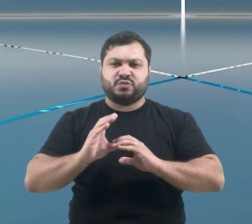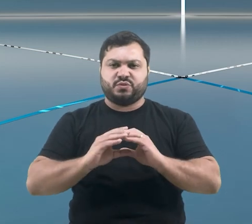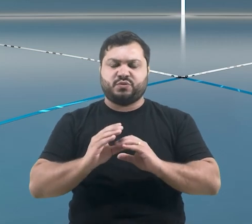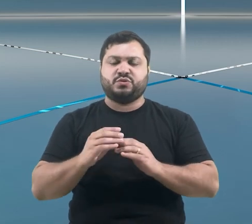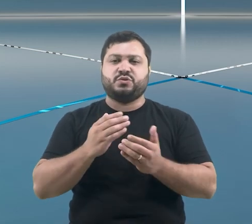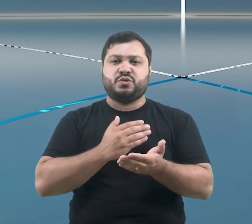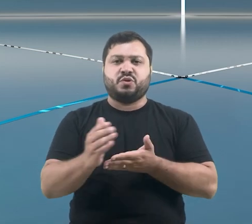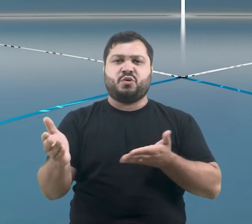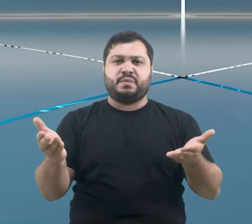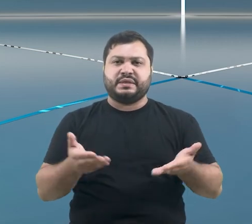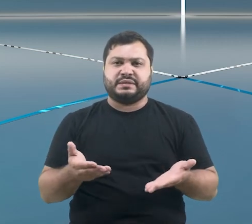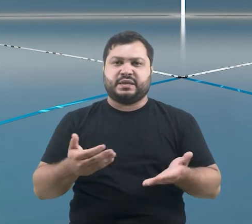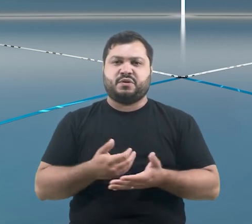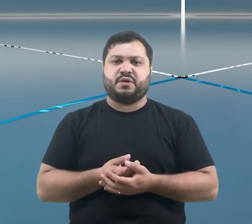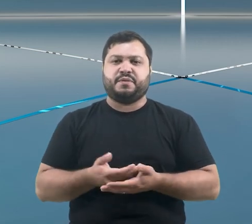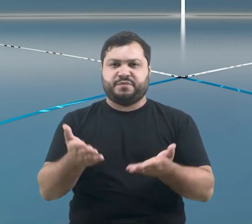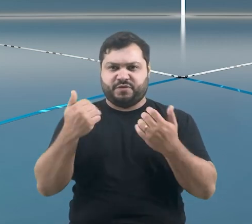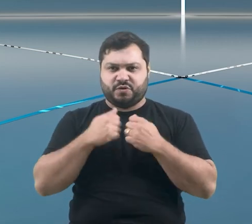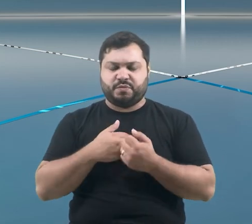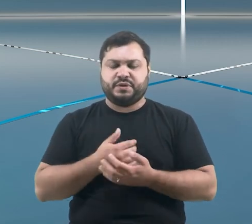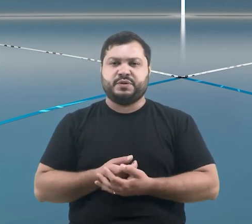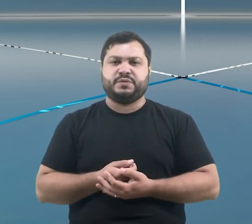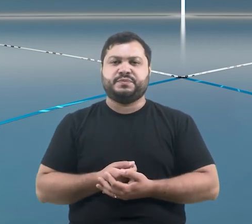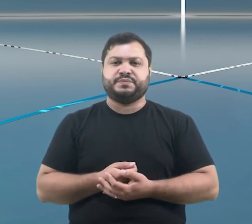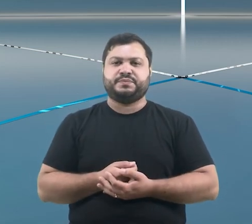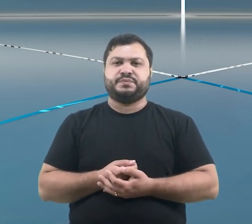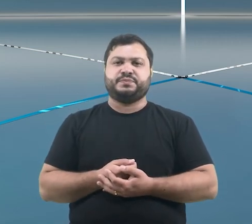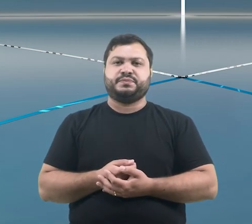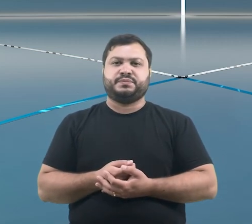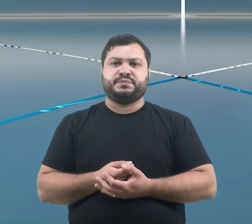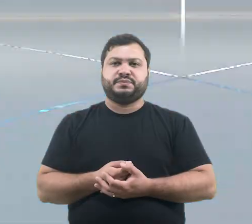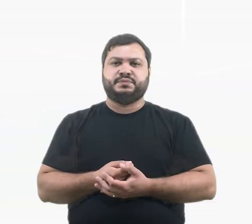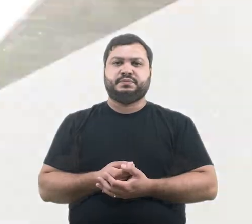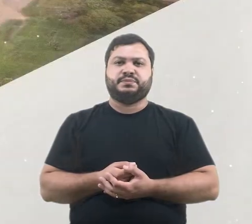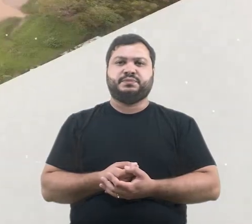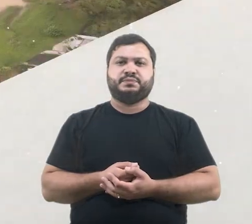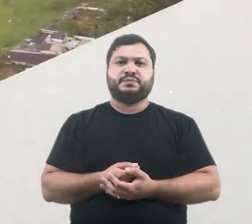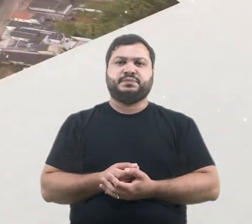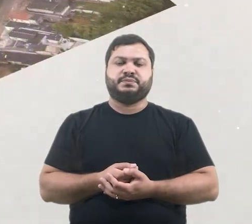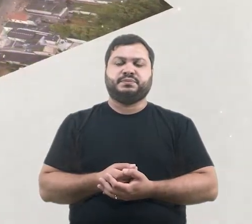dos Concursos. Começa agora. Vem comigo.